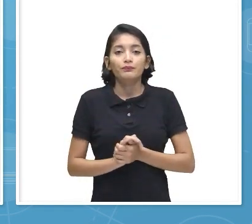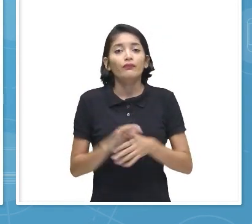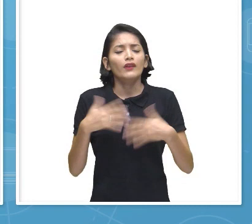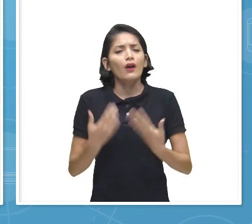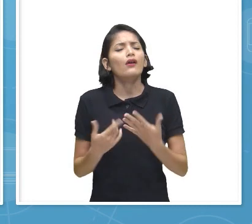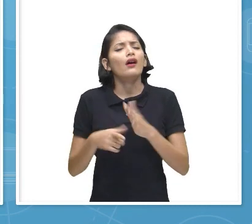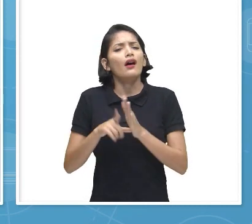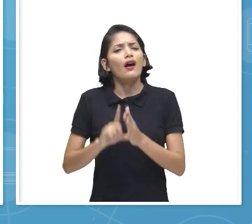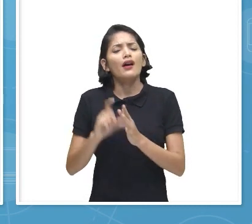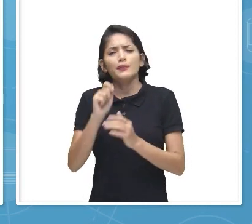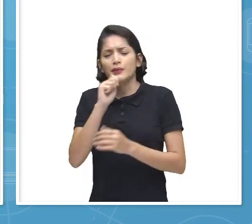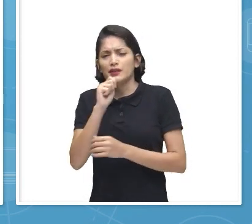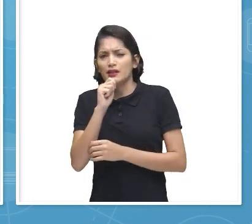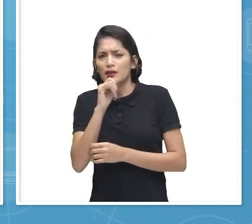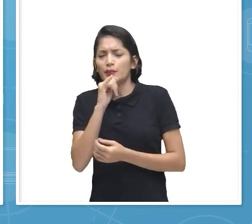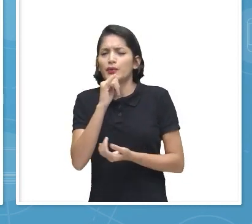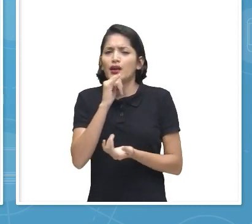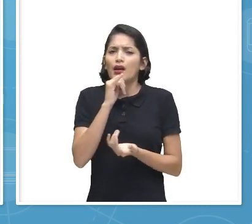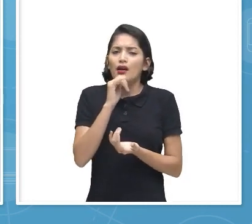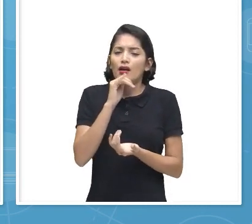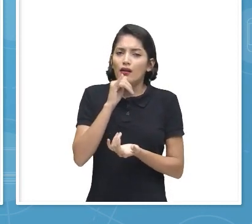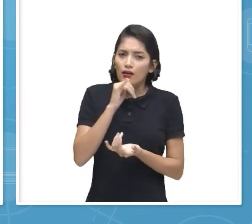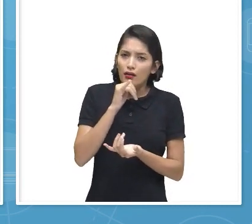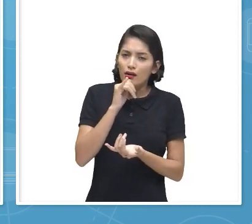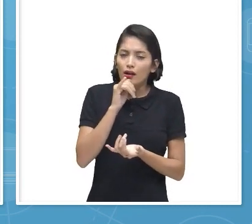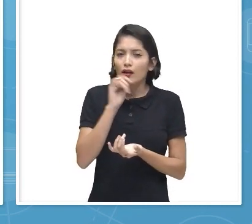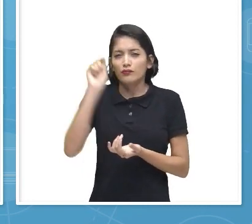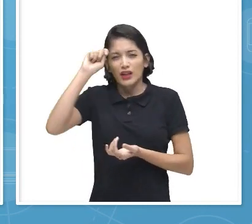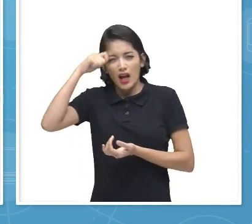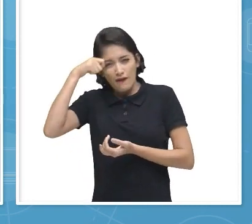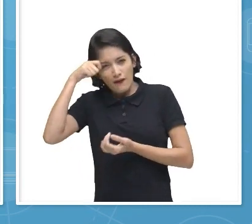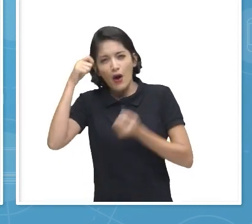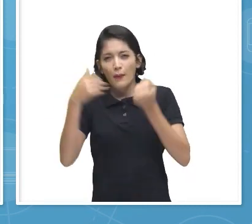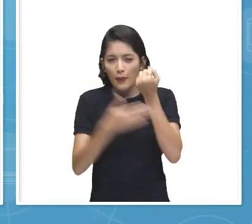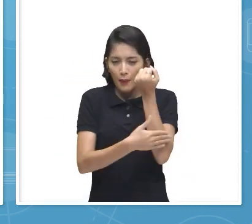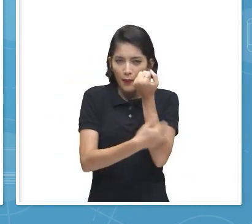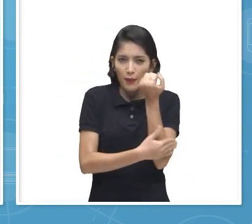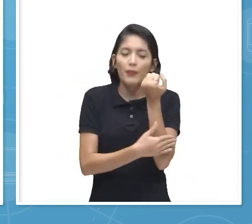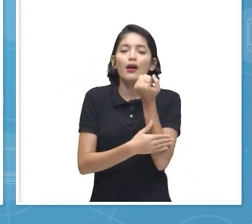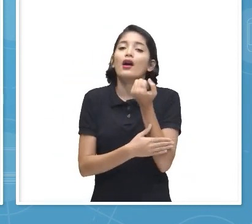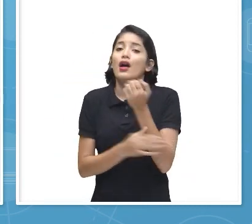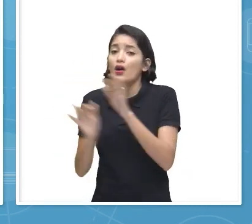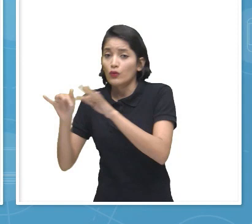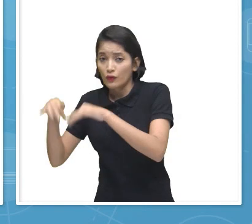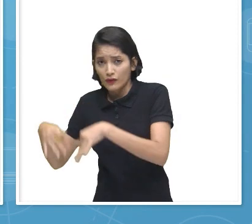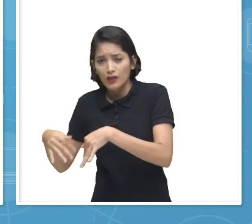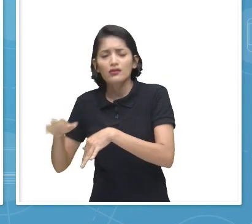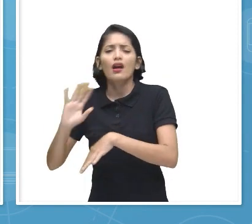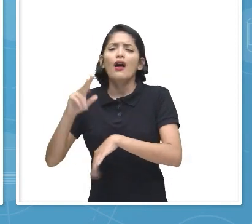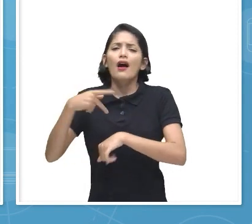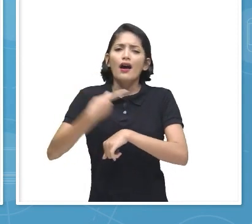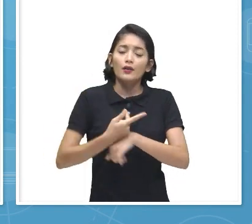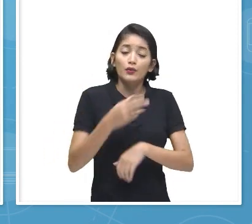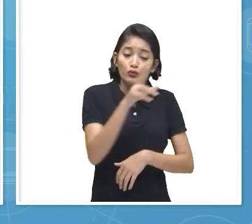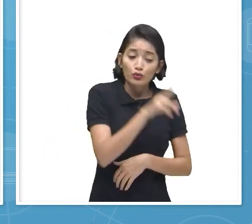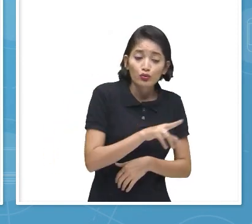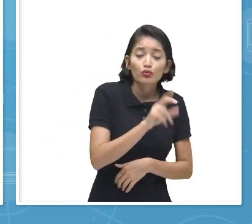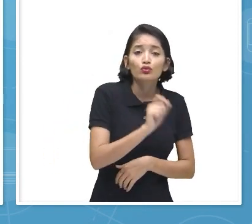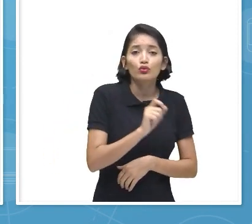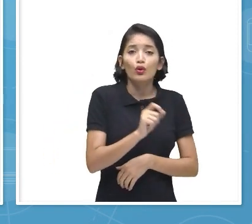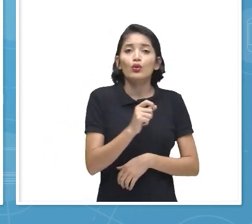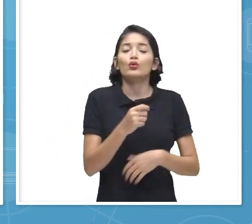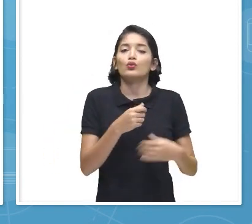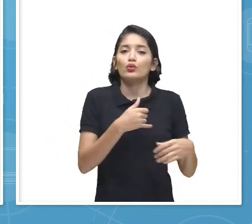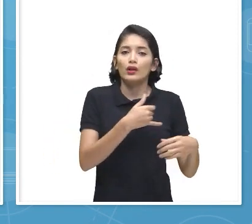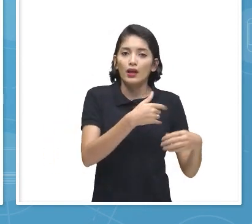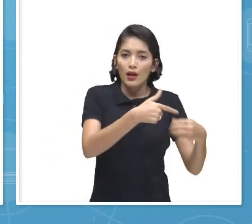estava lá com carvão como fonte energética, no finalzinho da fase da segunda Revolução Industrial, que, como ele fala, eu já vou estar utilizando o petróleo como